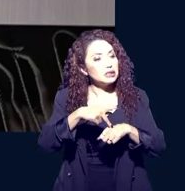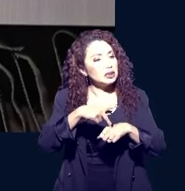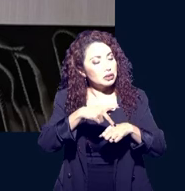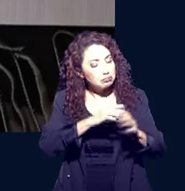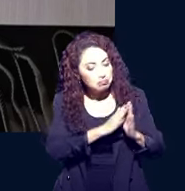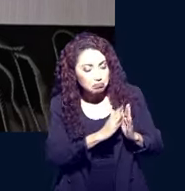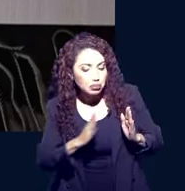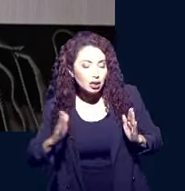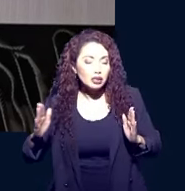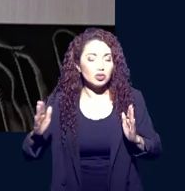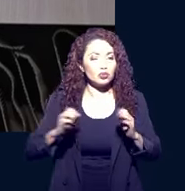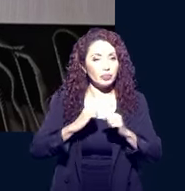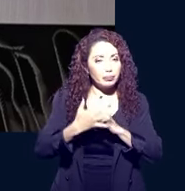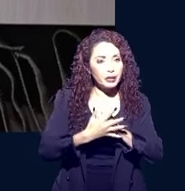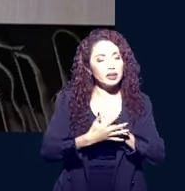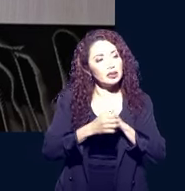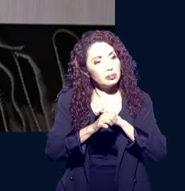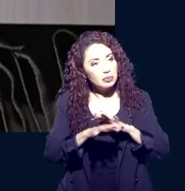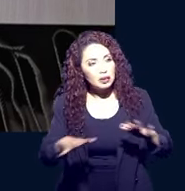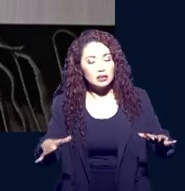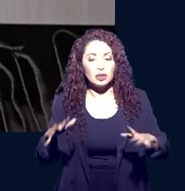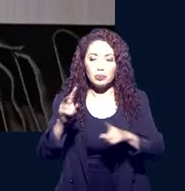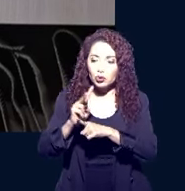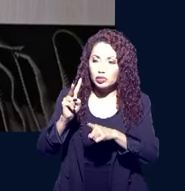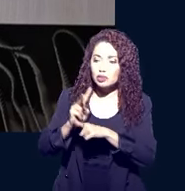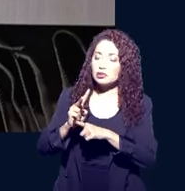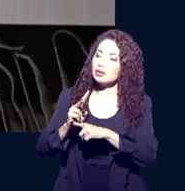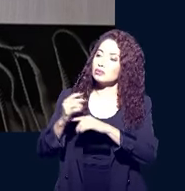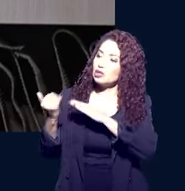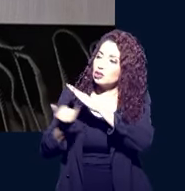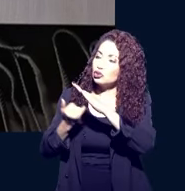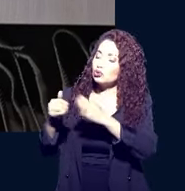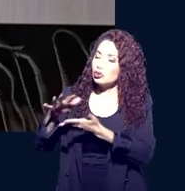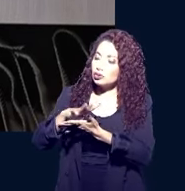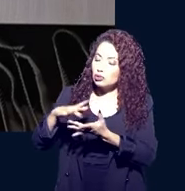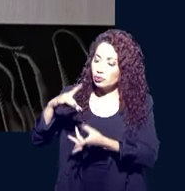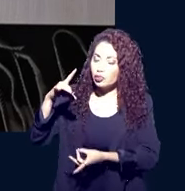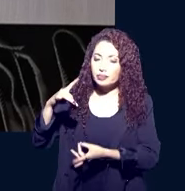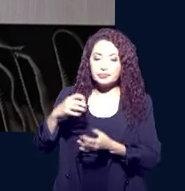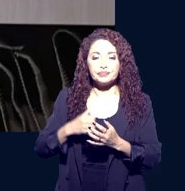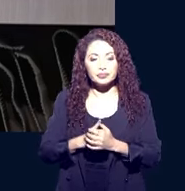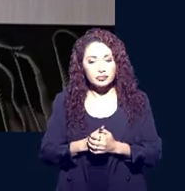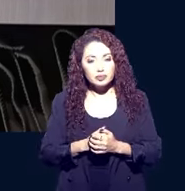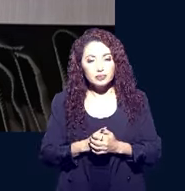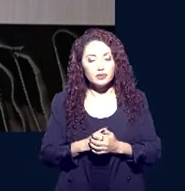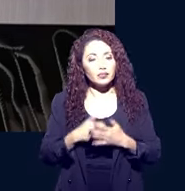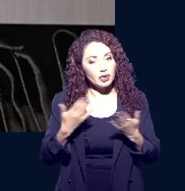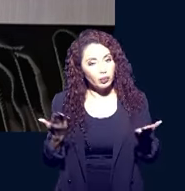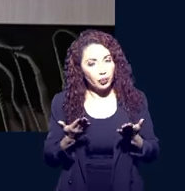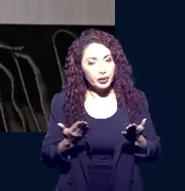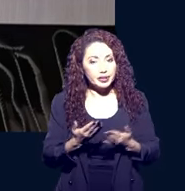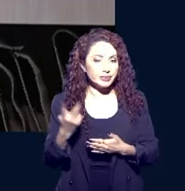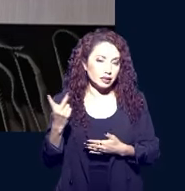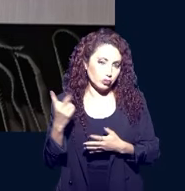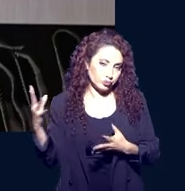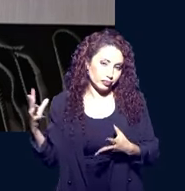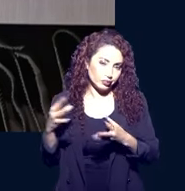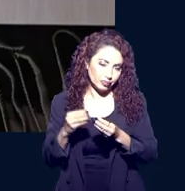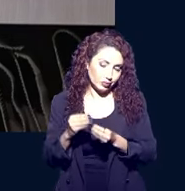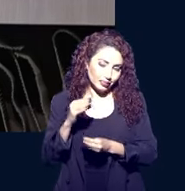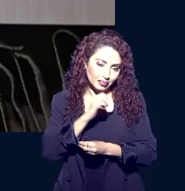muito bem na proteção das instituições democráticas passo ao segundo e breve Capítulo o